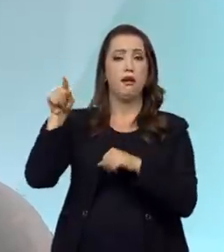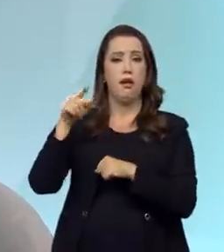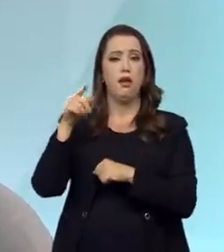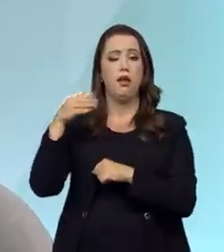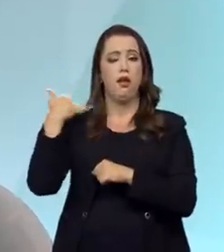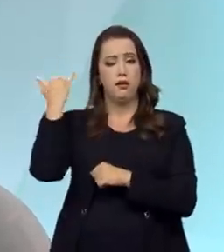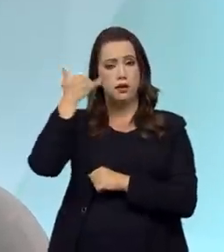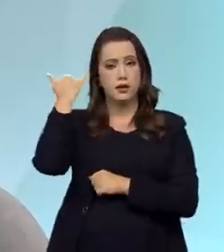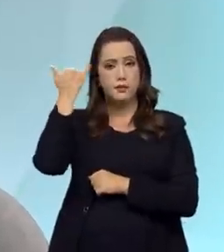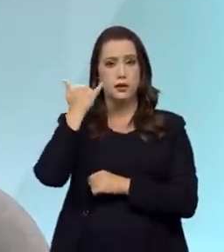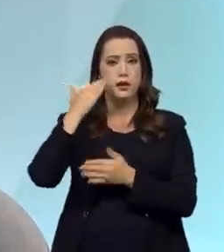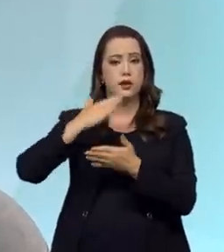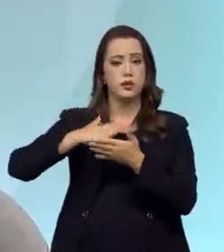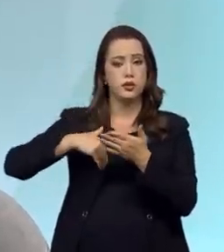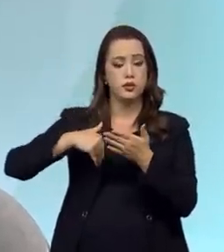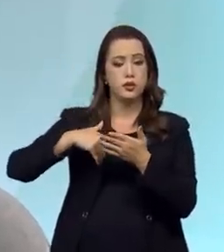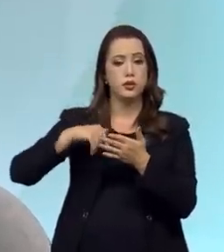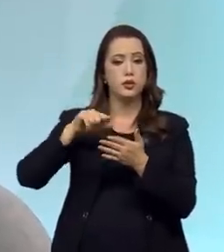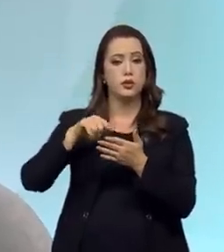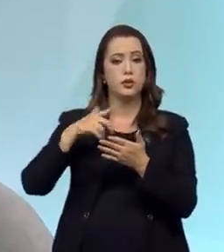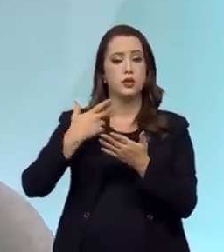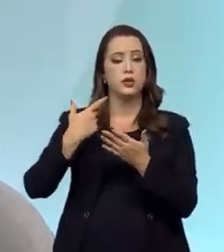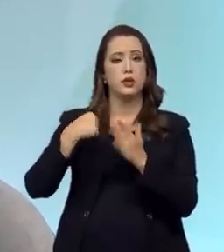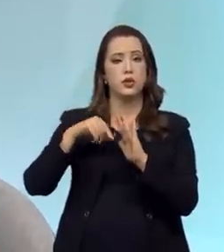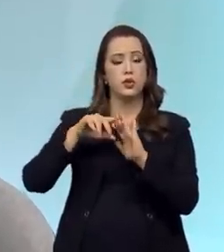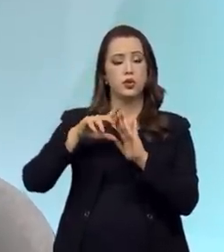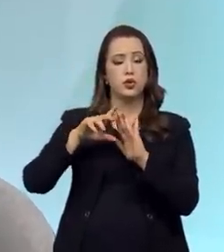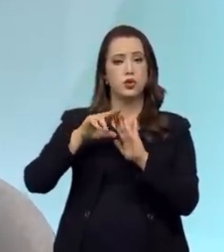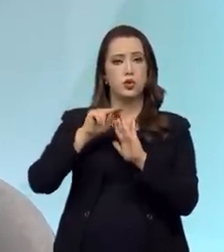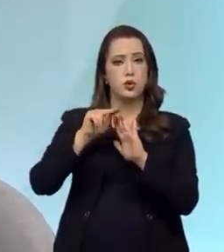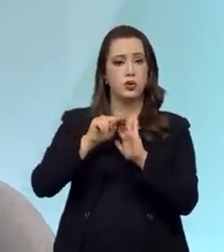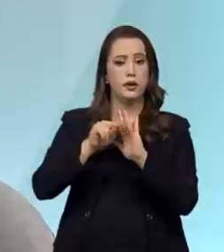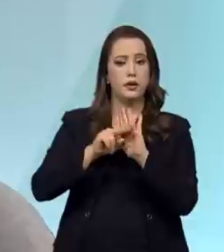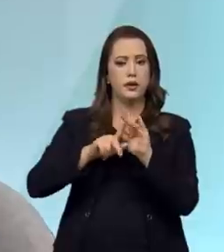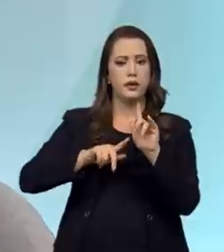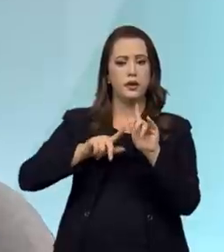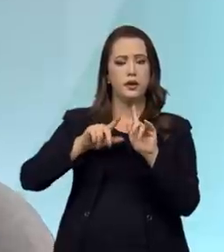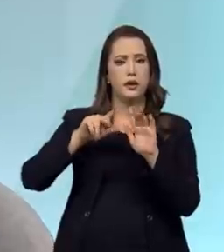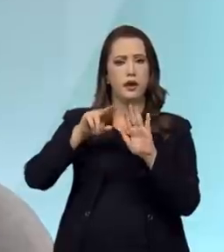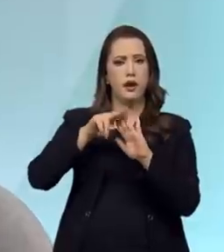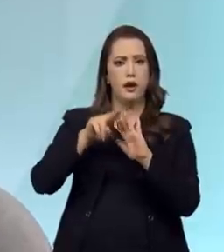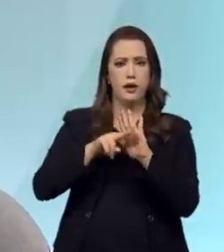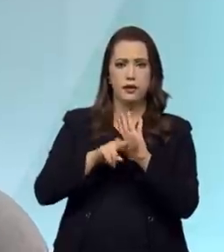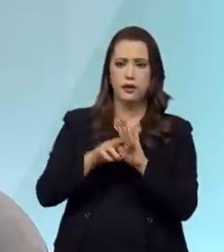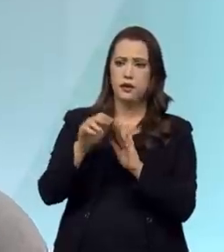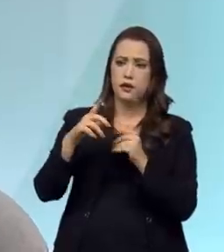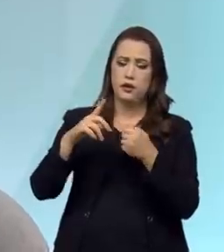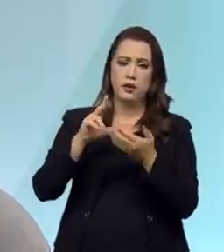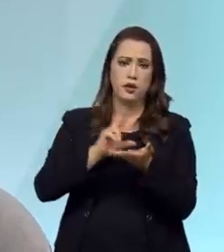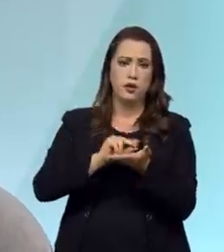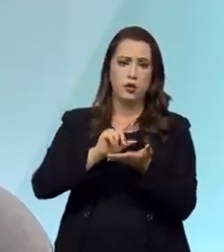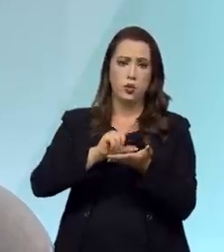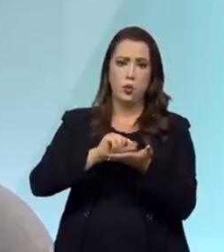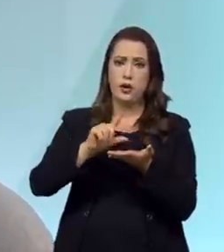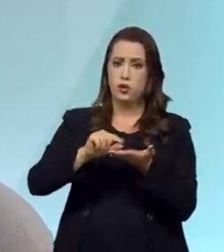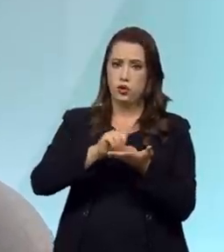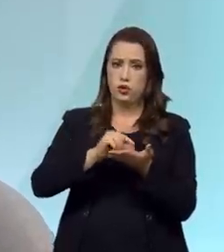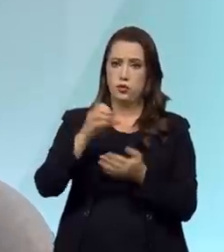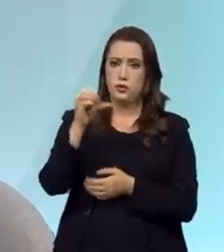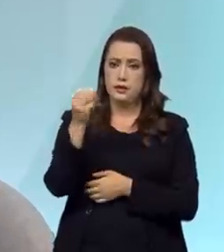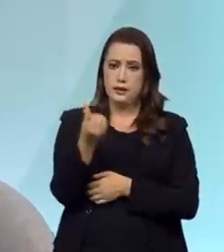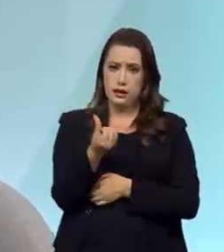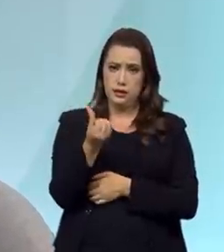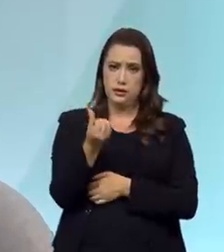de carbono de Floresta Nativa do livro de regras do artigo 6 do acordo do clima em